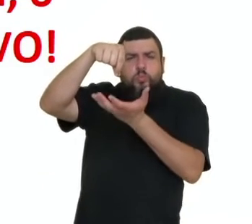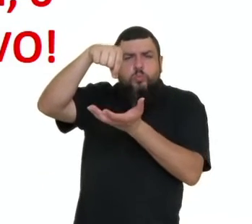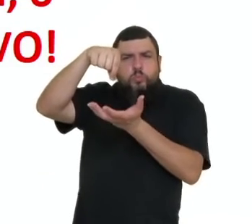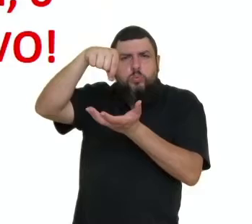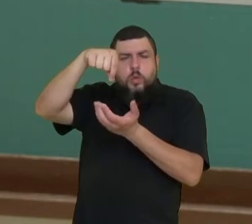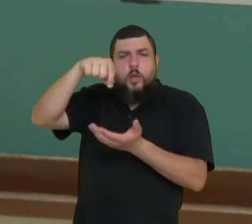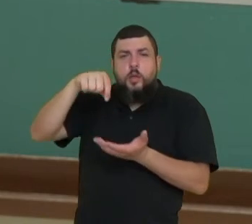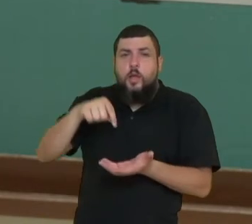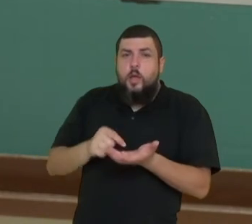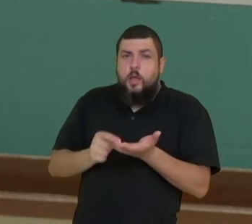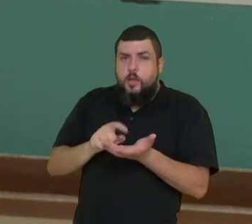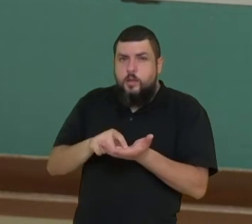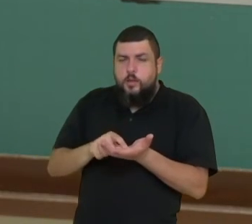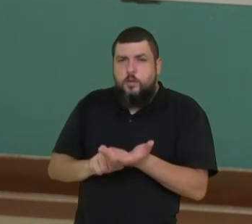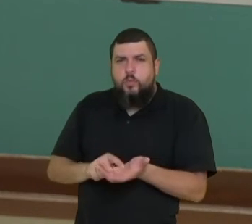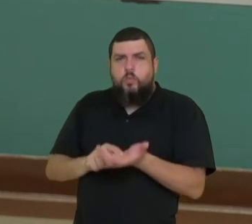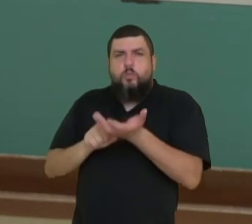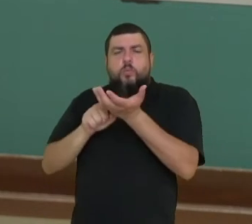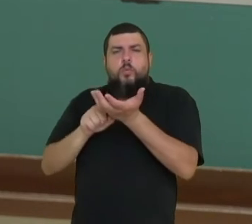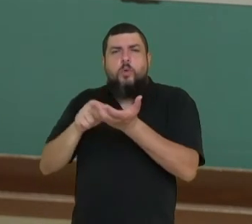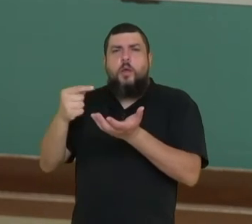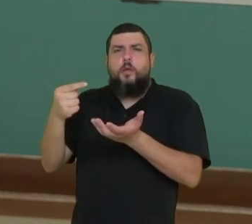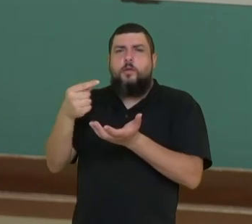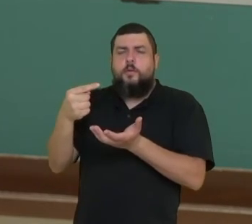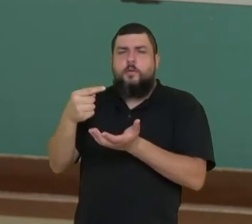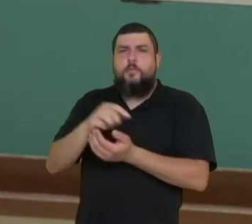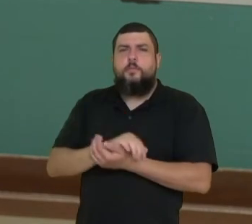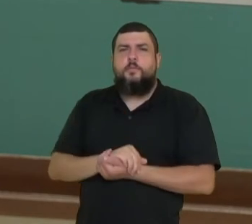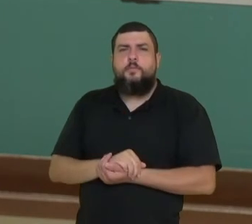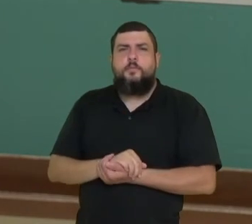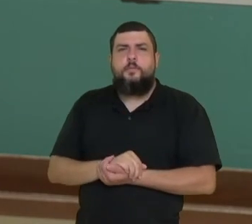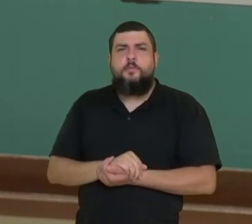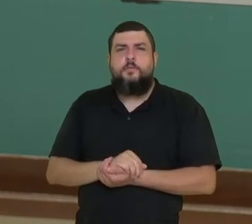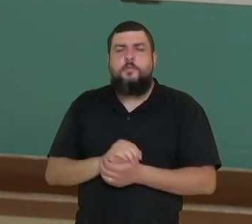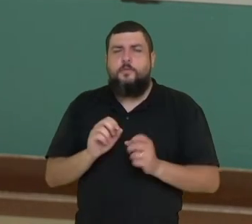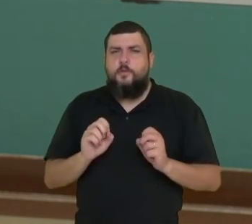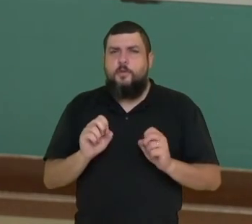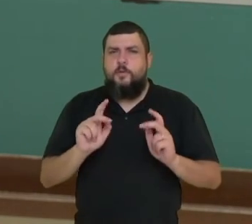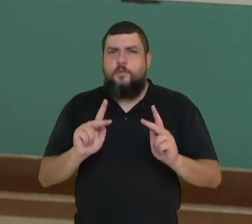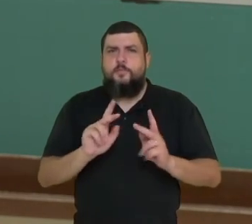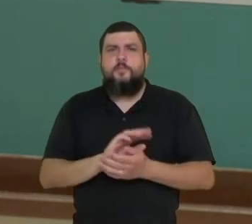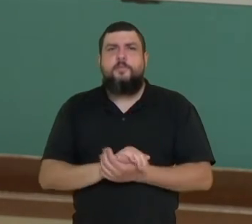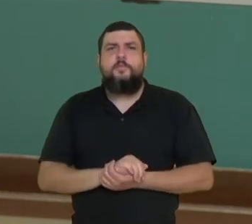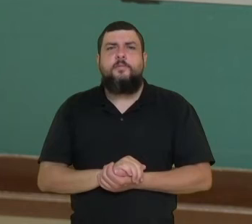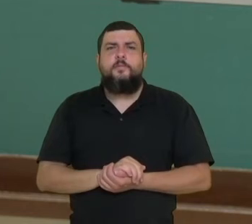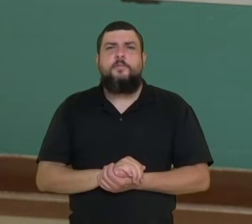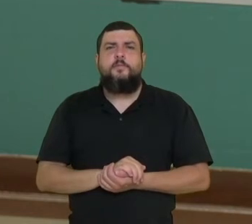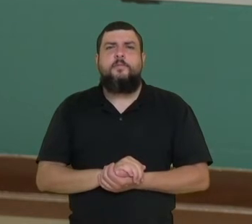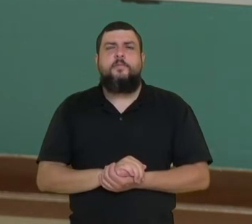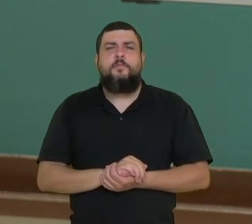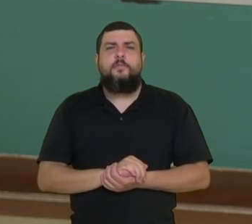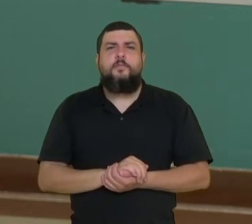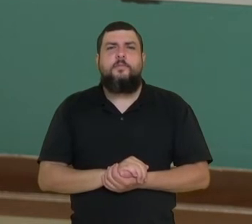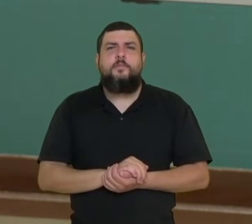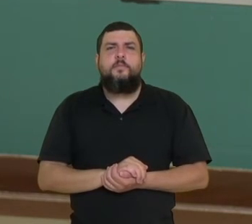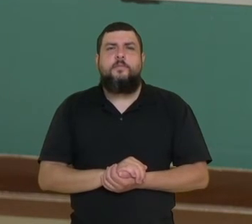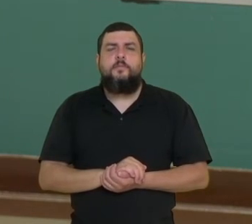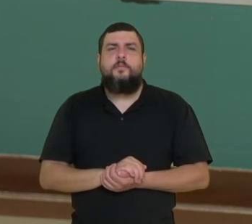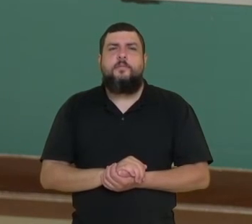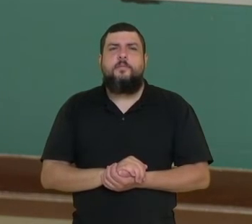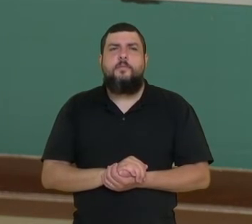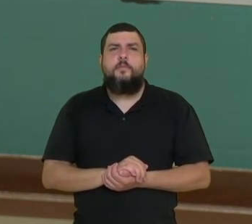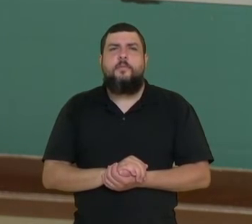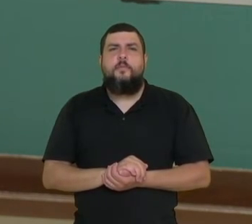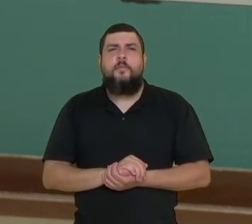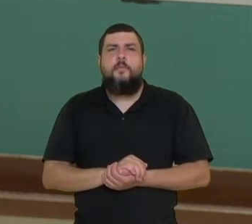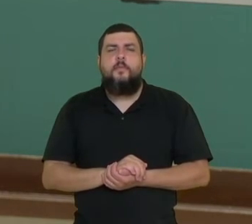será negativo. Beleza? Tranquilo? Show de bola! Vamos fazer algumas aplicações